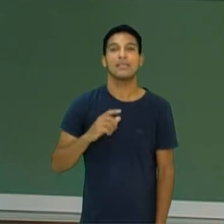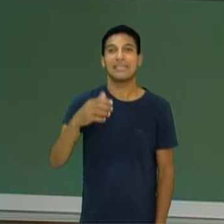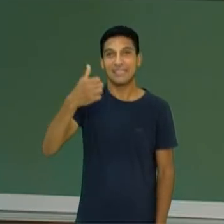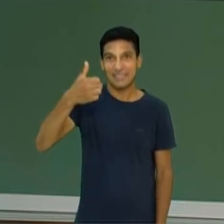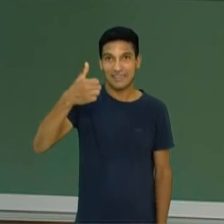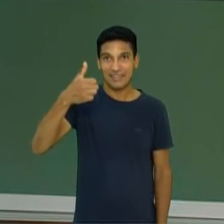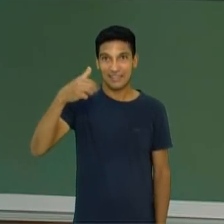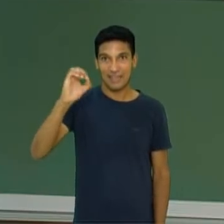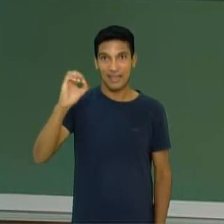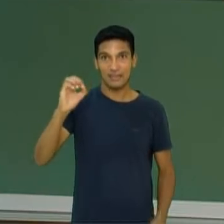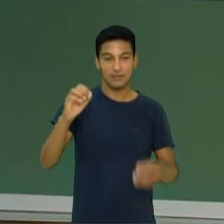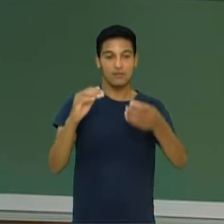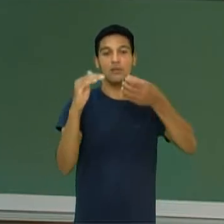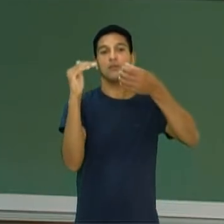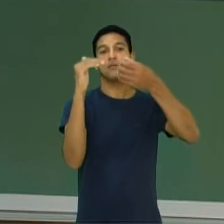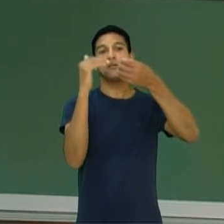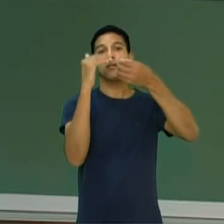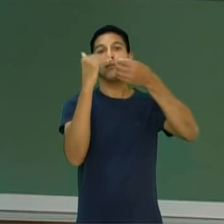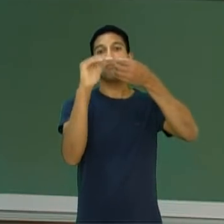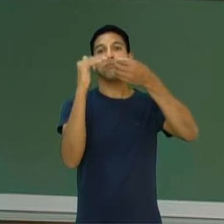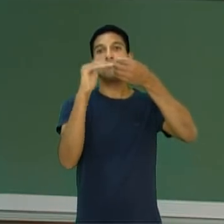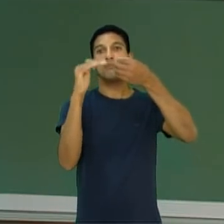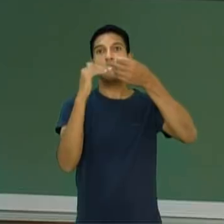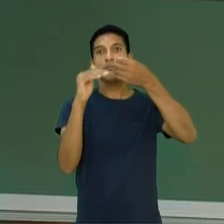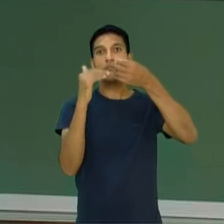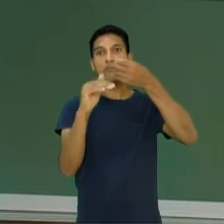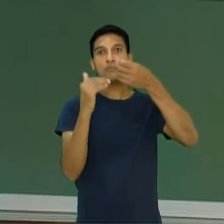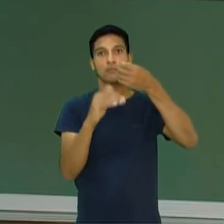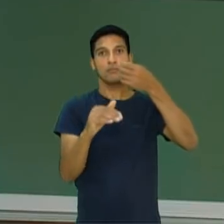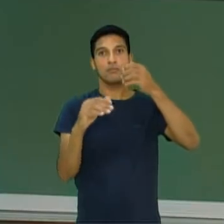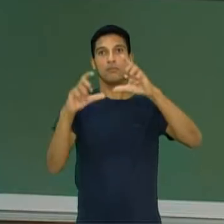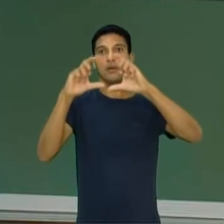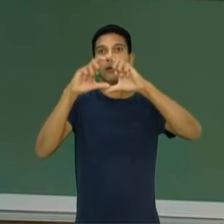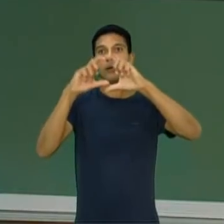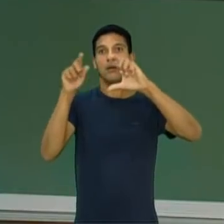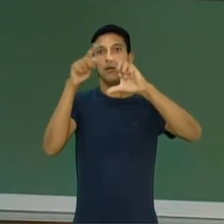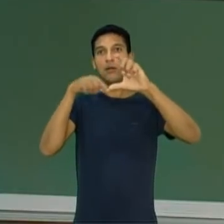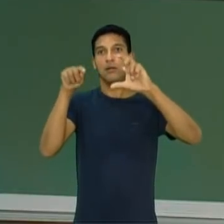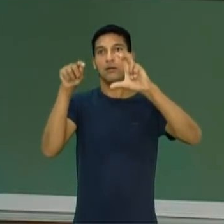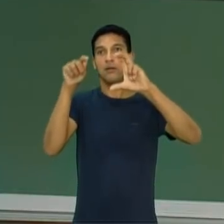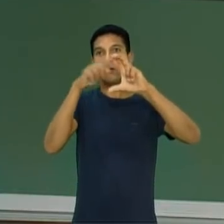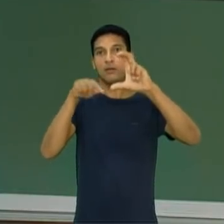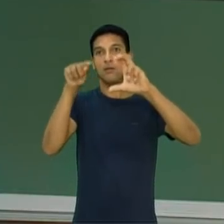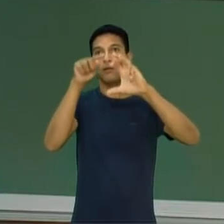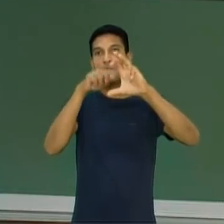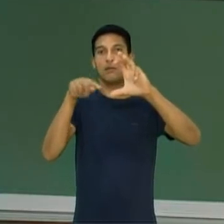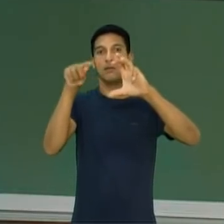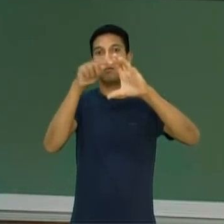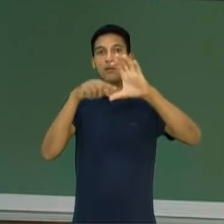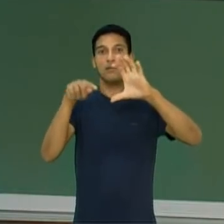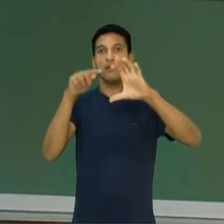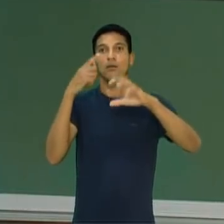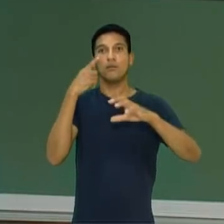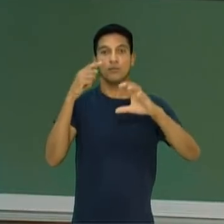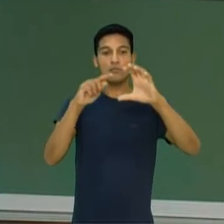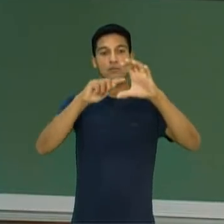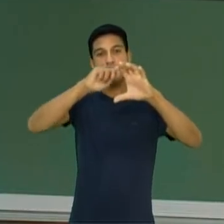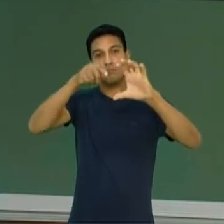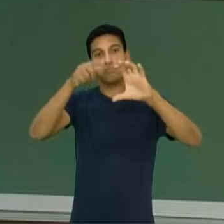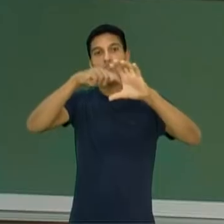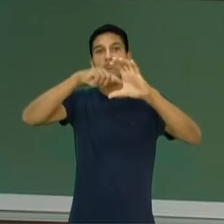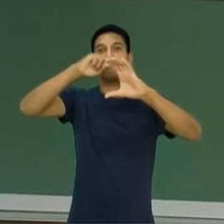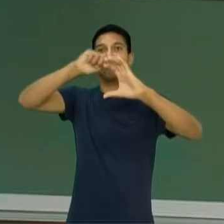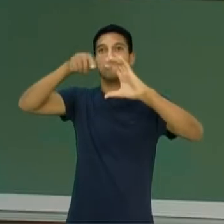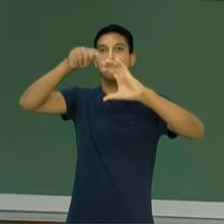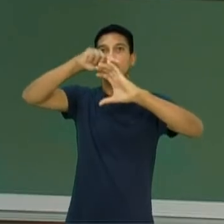10 setores. Então, cada cor tem 2 setores. Olha só, bem no centro